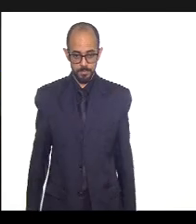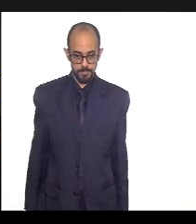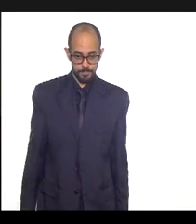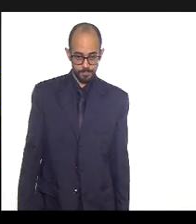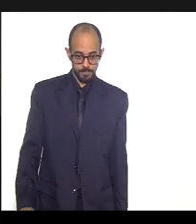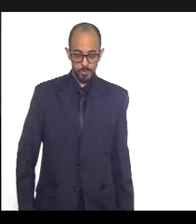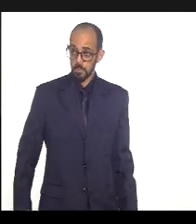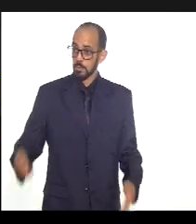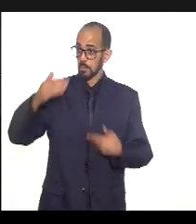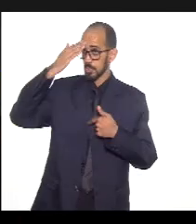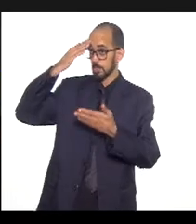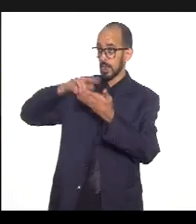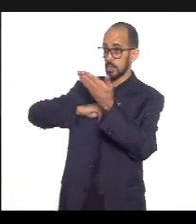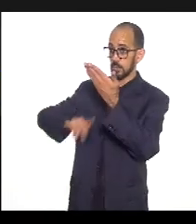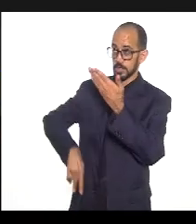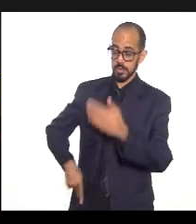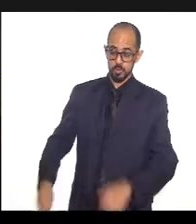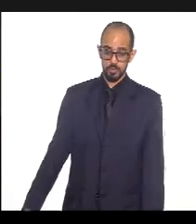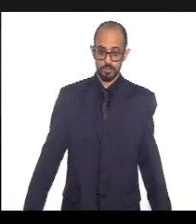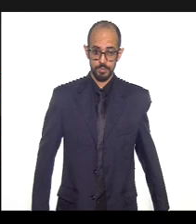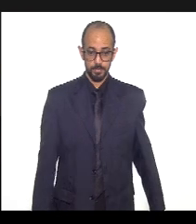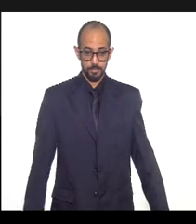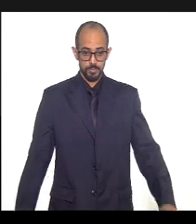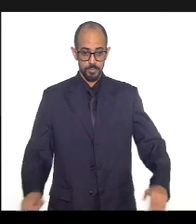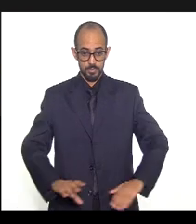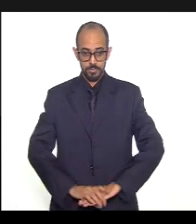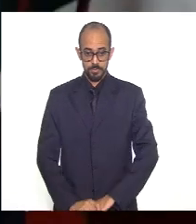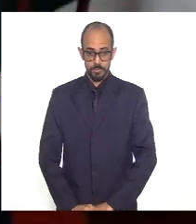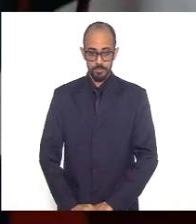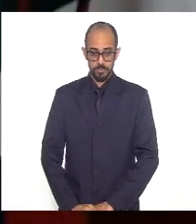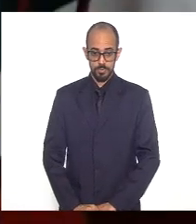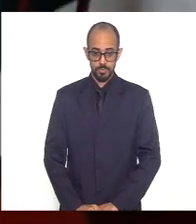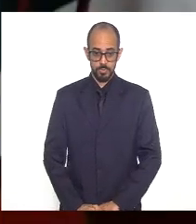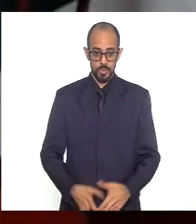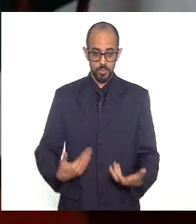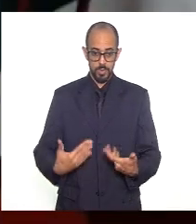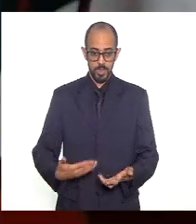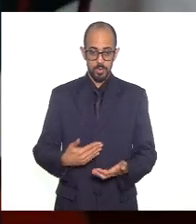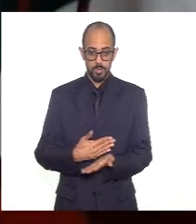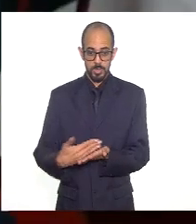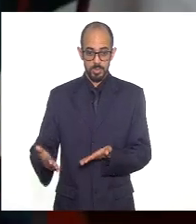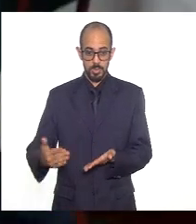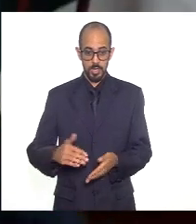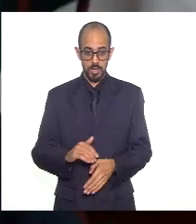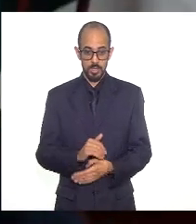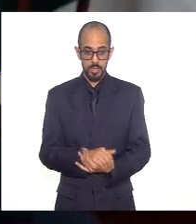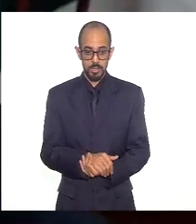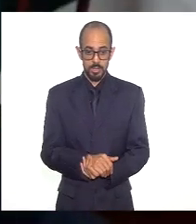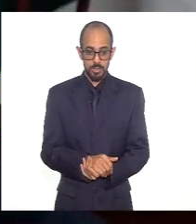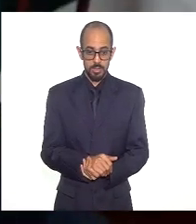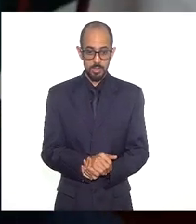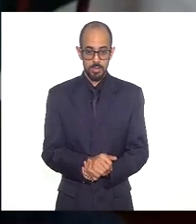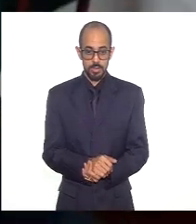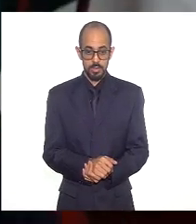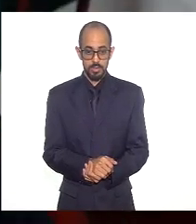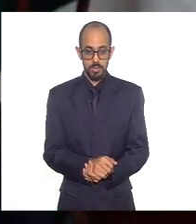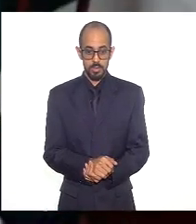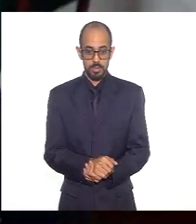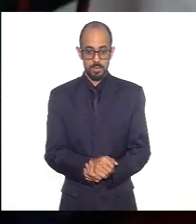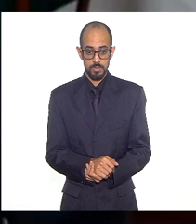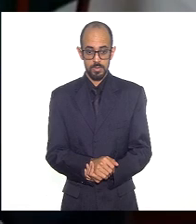Obrigado, presidente. Bom, eu gostaria de iniciar aqui a